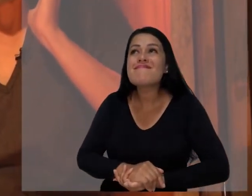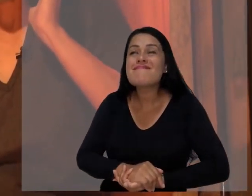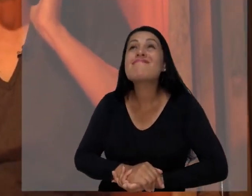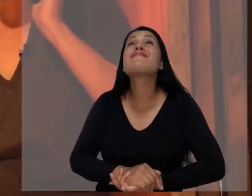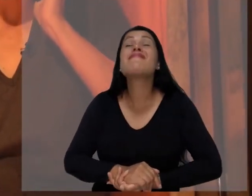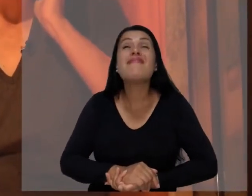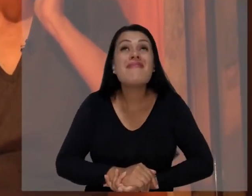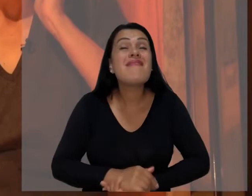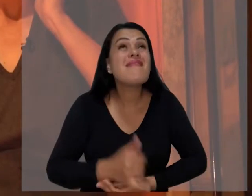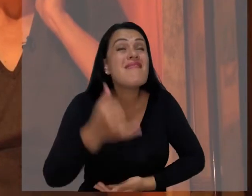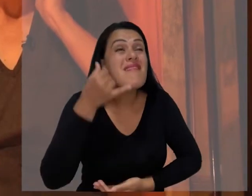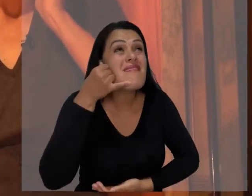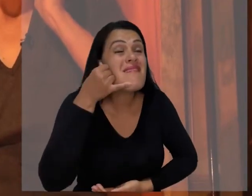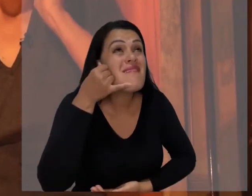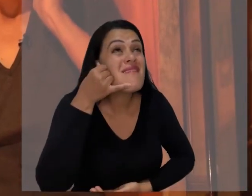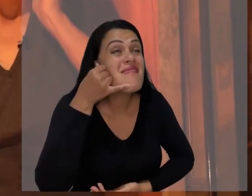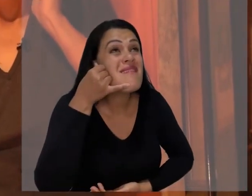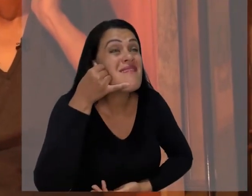Ah?